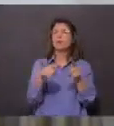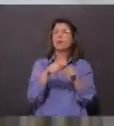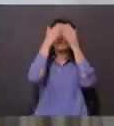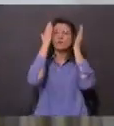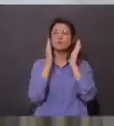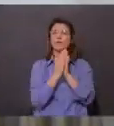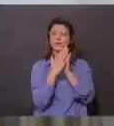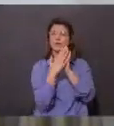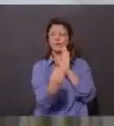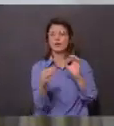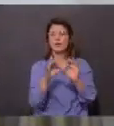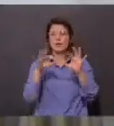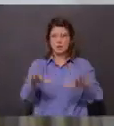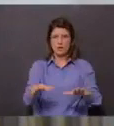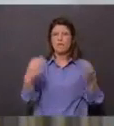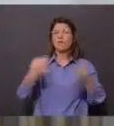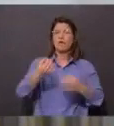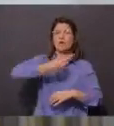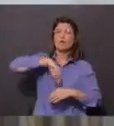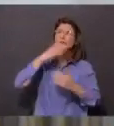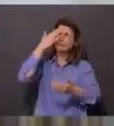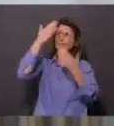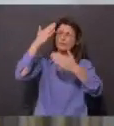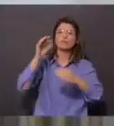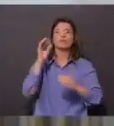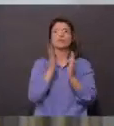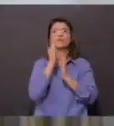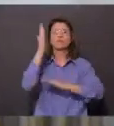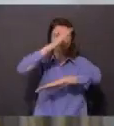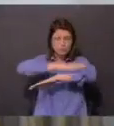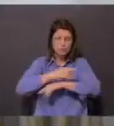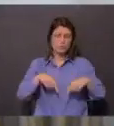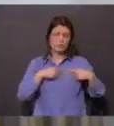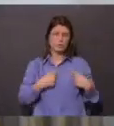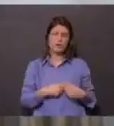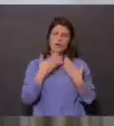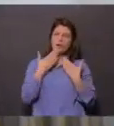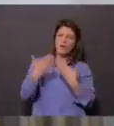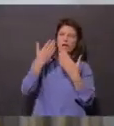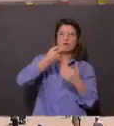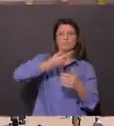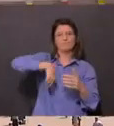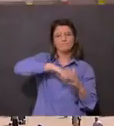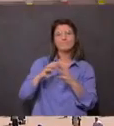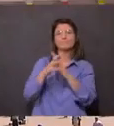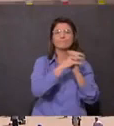Maria, louvemos e sirvamos a Deus, com um coração agradecido, oremos.